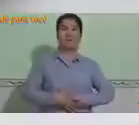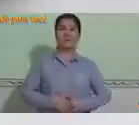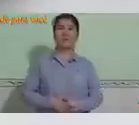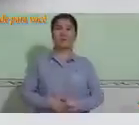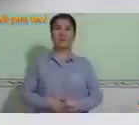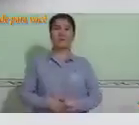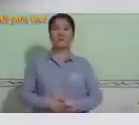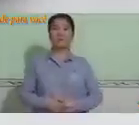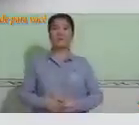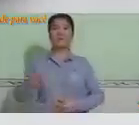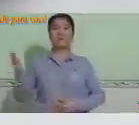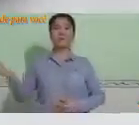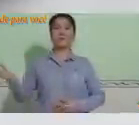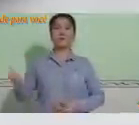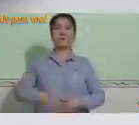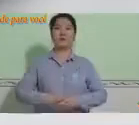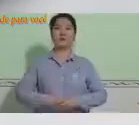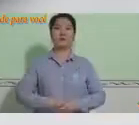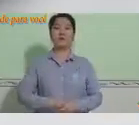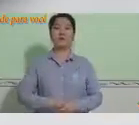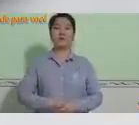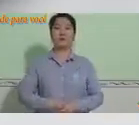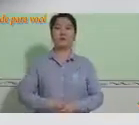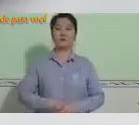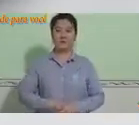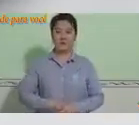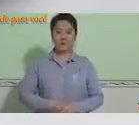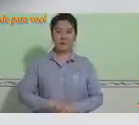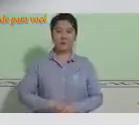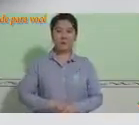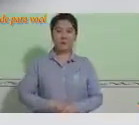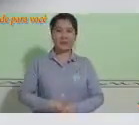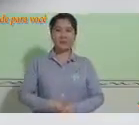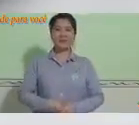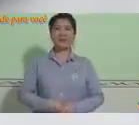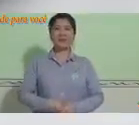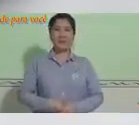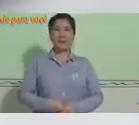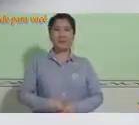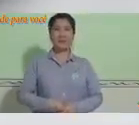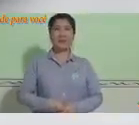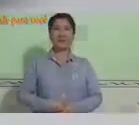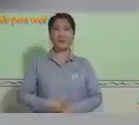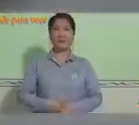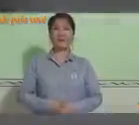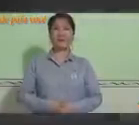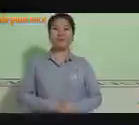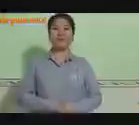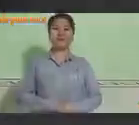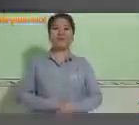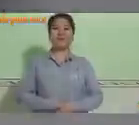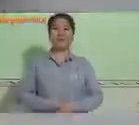A má postura longo-prazo também pode levar ao comprometimento do sistema nervoso periférico, levando à sensação de